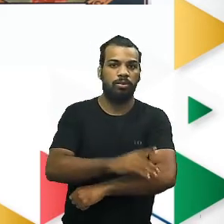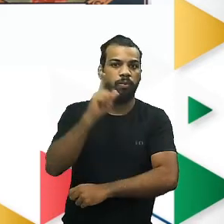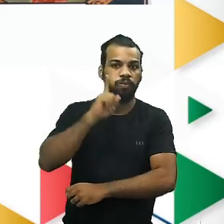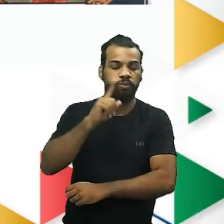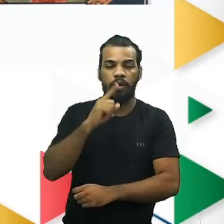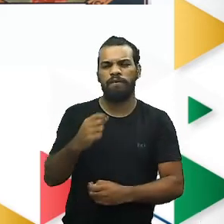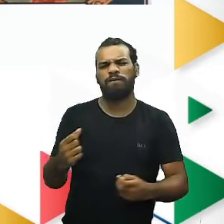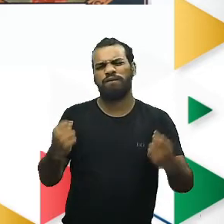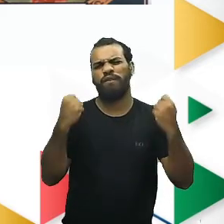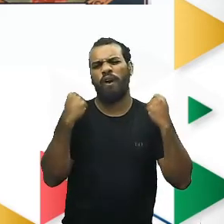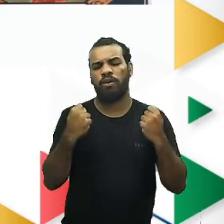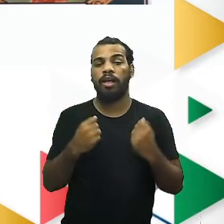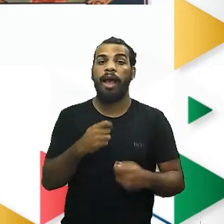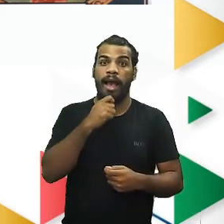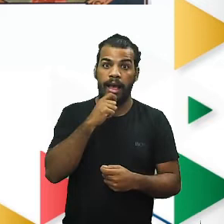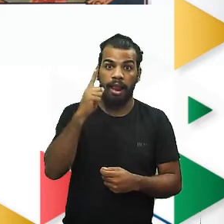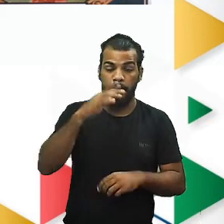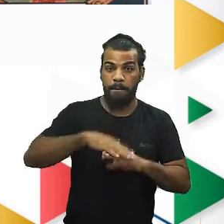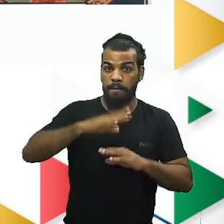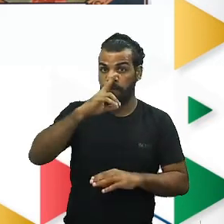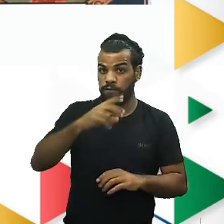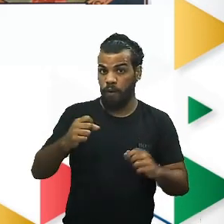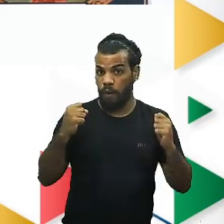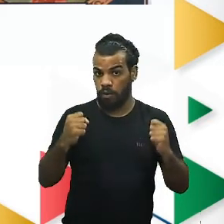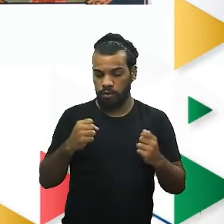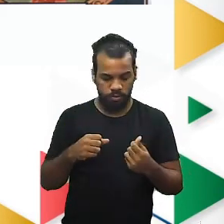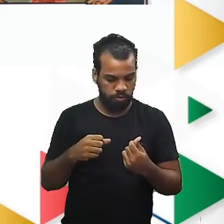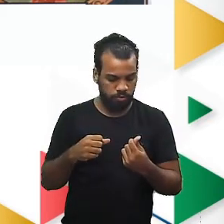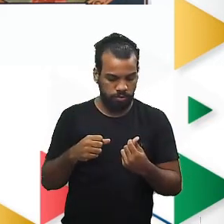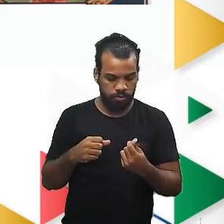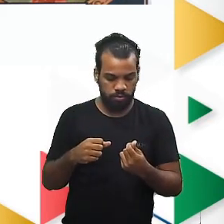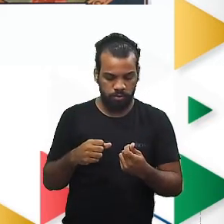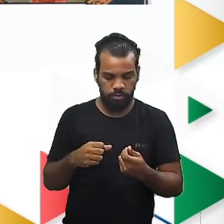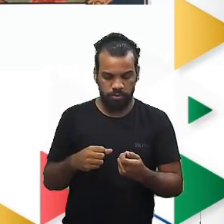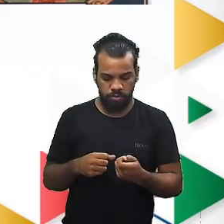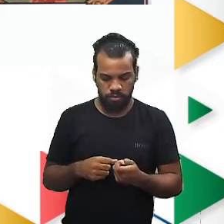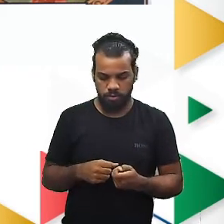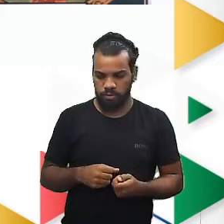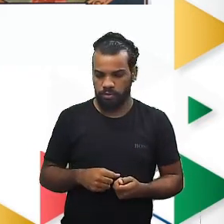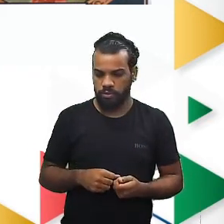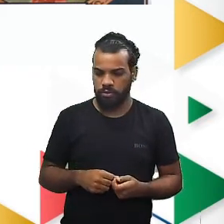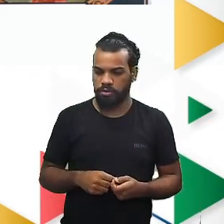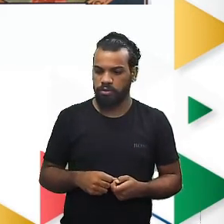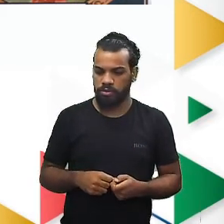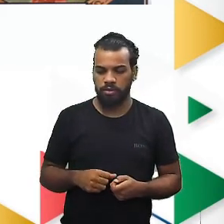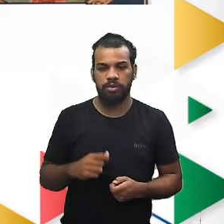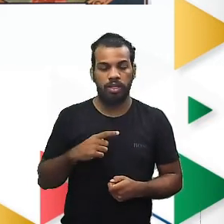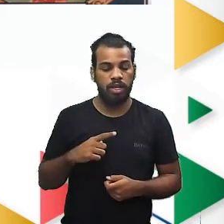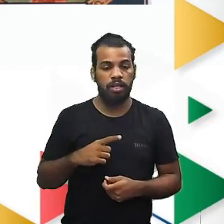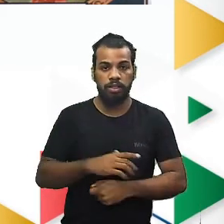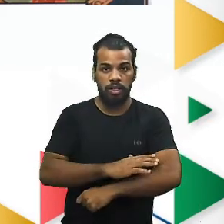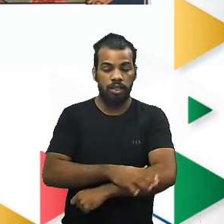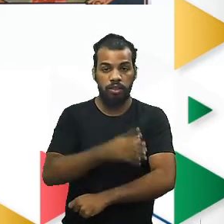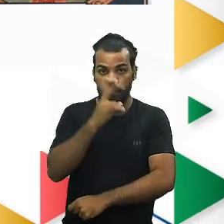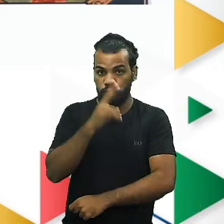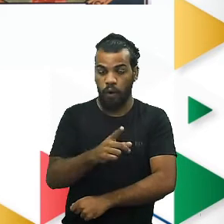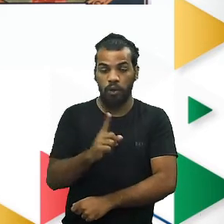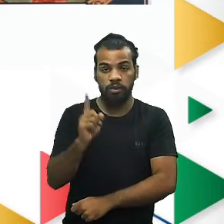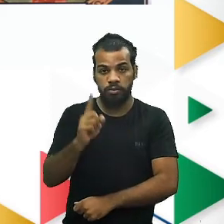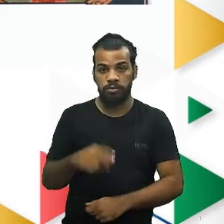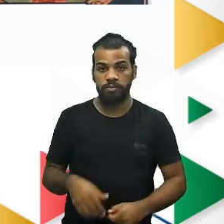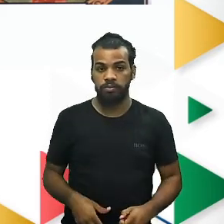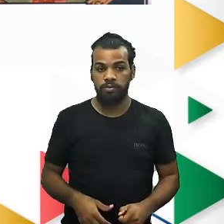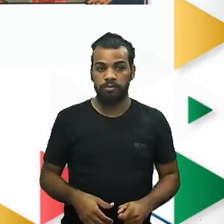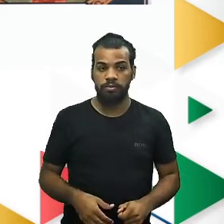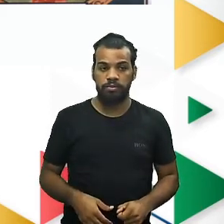muito forte e ainda é forte, né? A gente dizer que foi, a gente está sendo bonzinho. Ainda existe muito. E o que acontecia, como eu